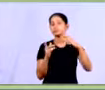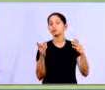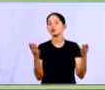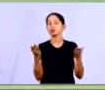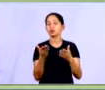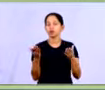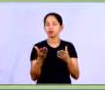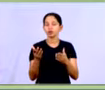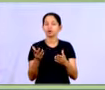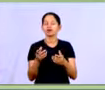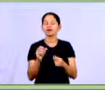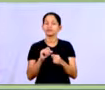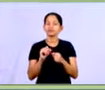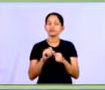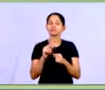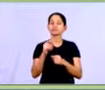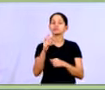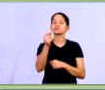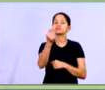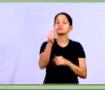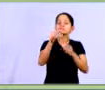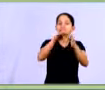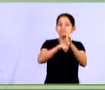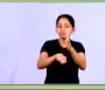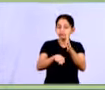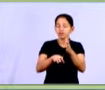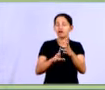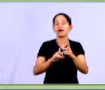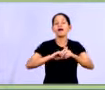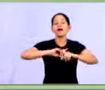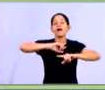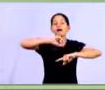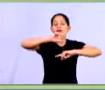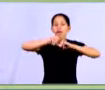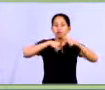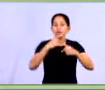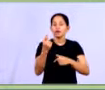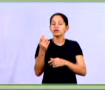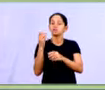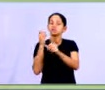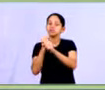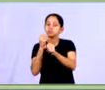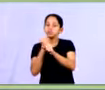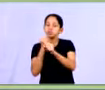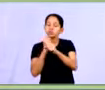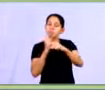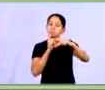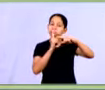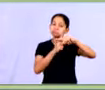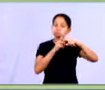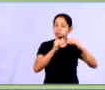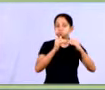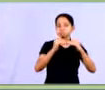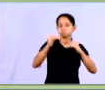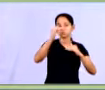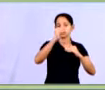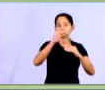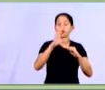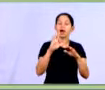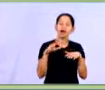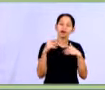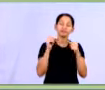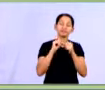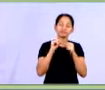fluxo de caixa negativo com fluxo de caixa positivo. E aí você faz